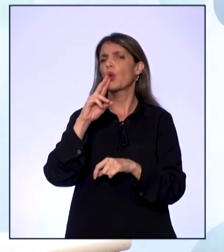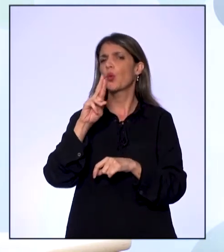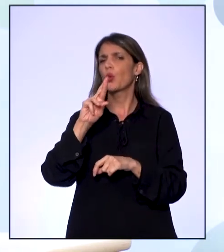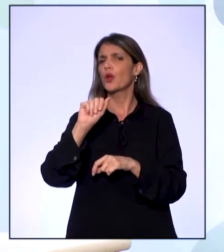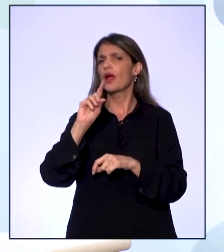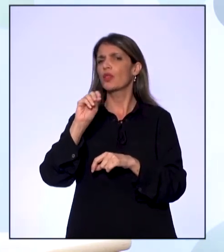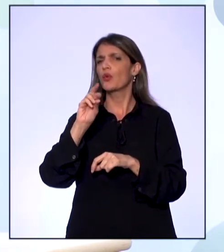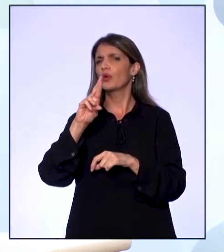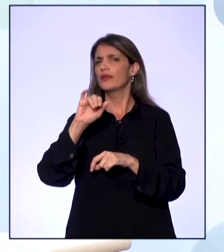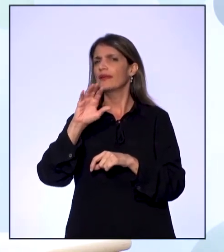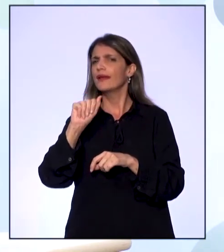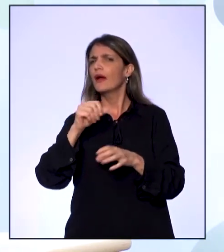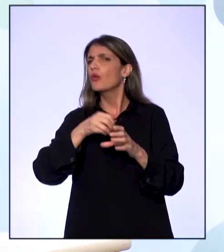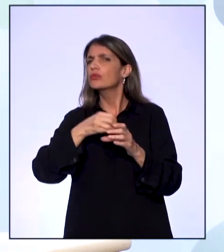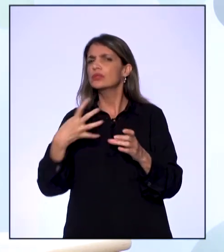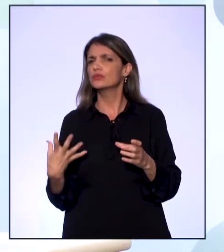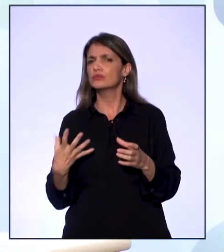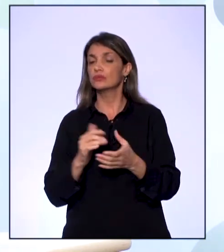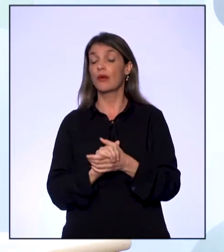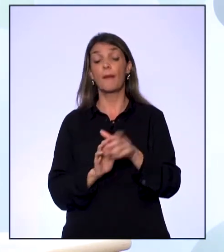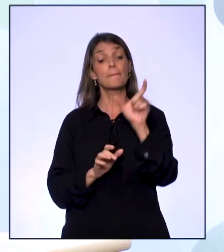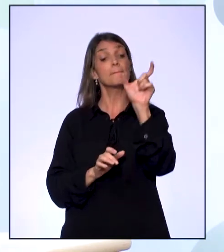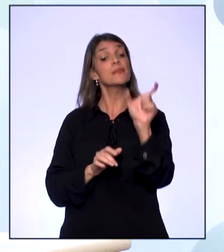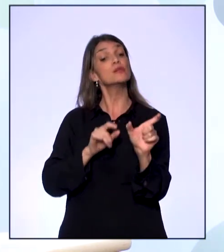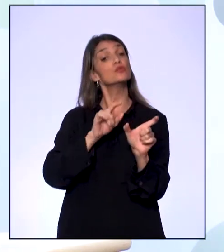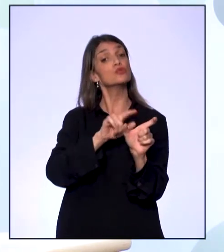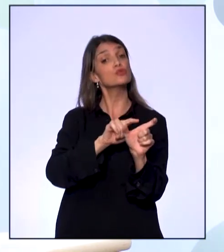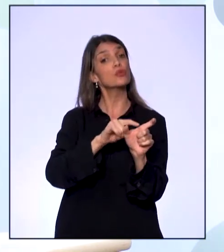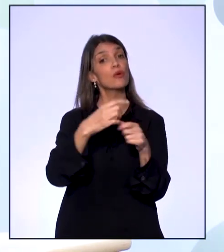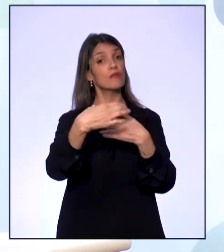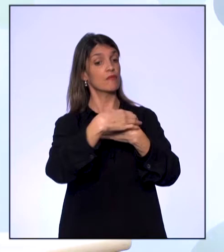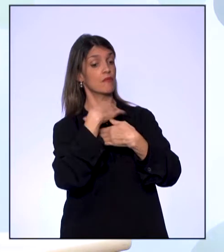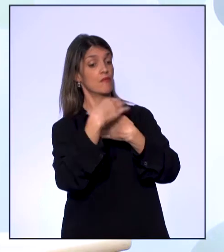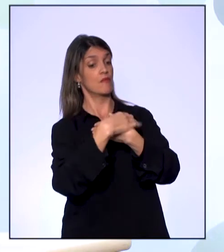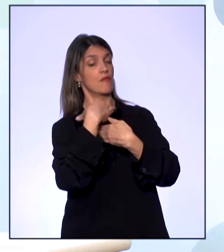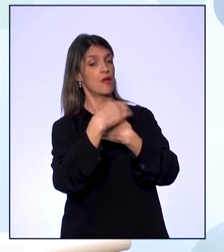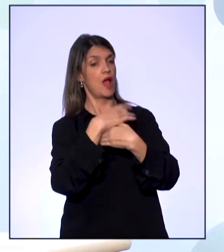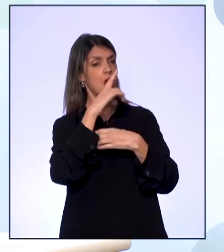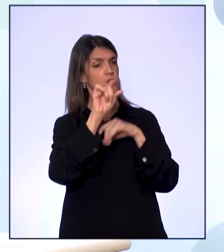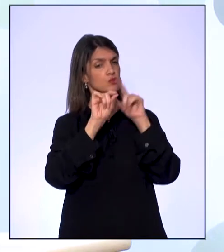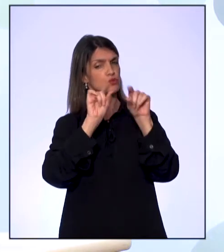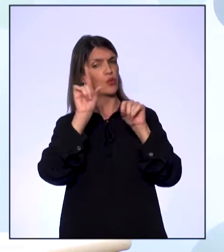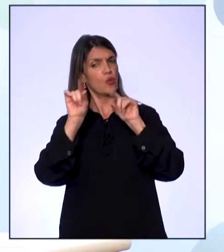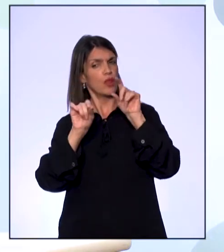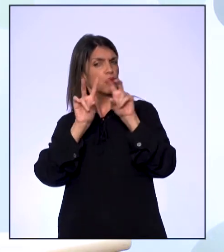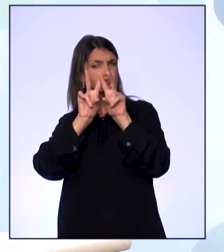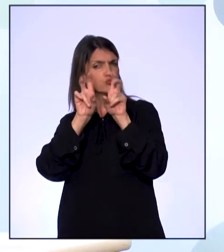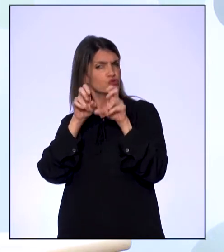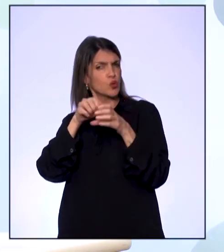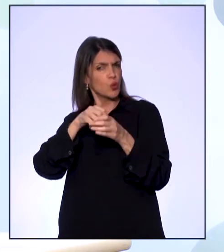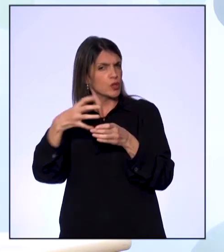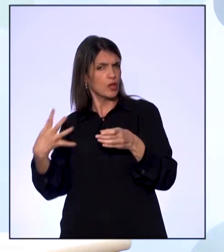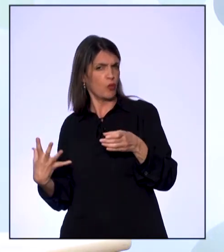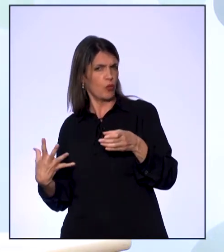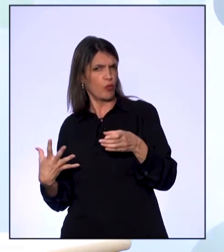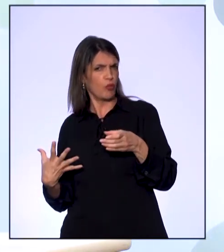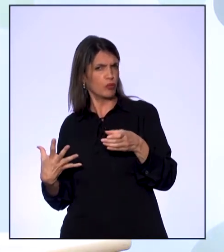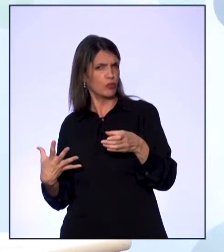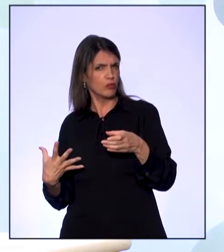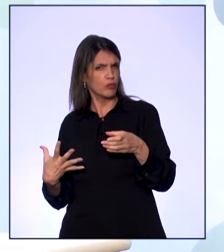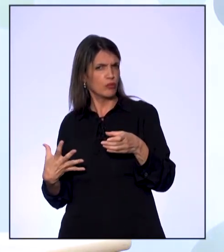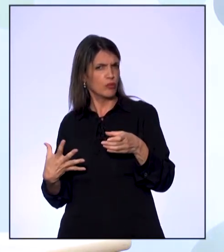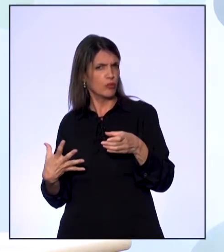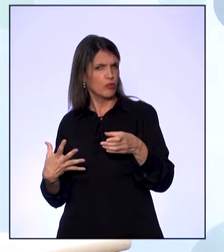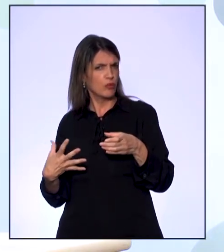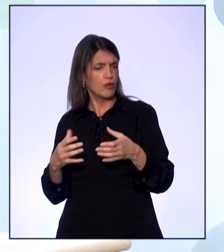Essa ideia do curador de conteúdo, na verdade, é uma pessoa que vai te orientar a selecionar o tipo de conteúdo que você vai consumir. Normalmente,